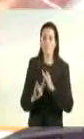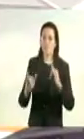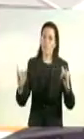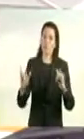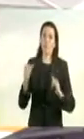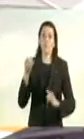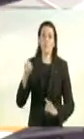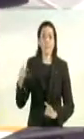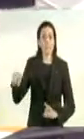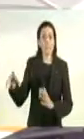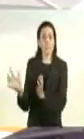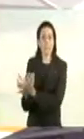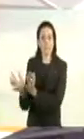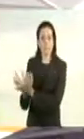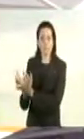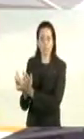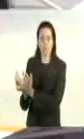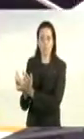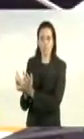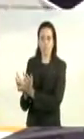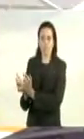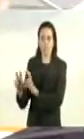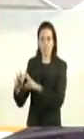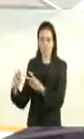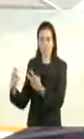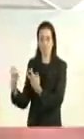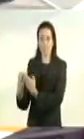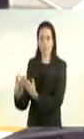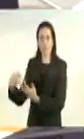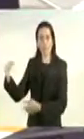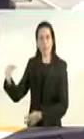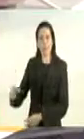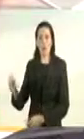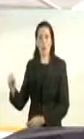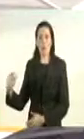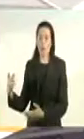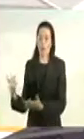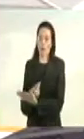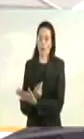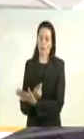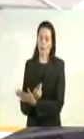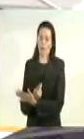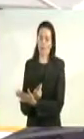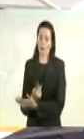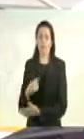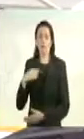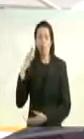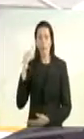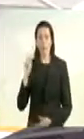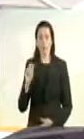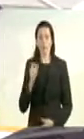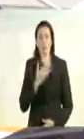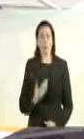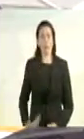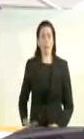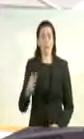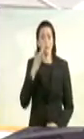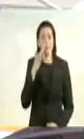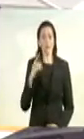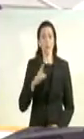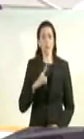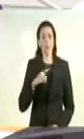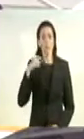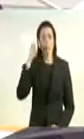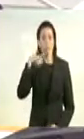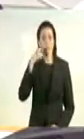certamente utilizada pelos advogados do governador. Então, o que eu peço nós ainda não demos